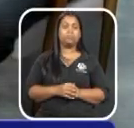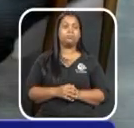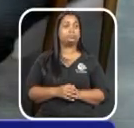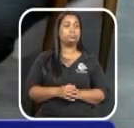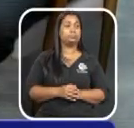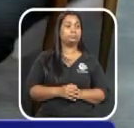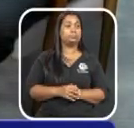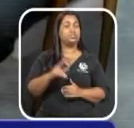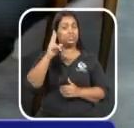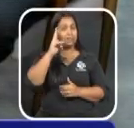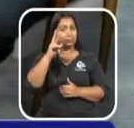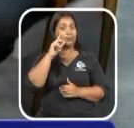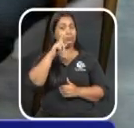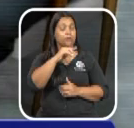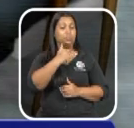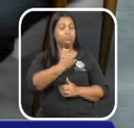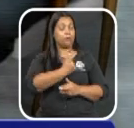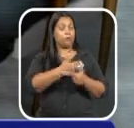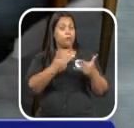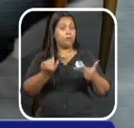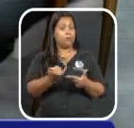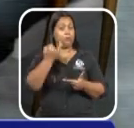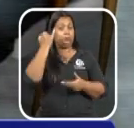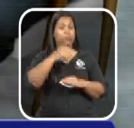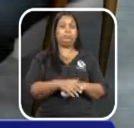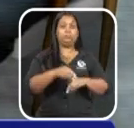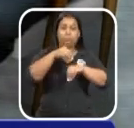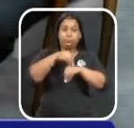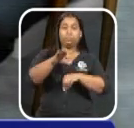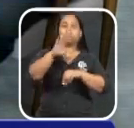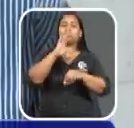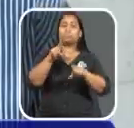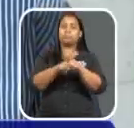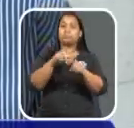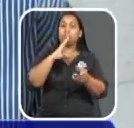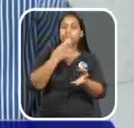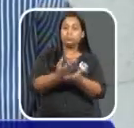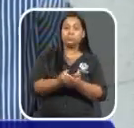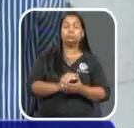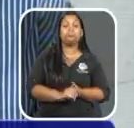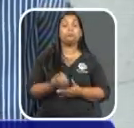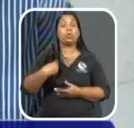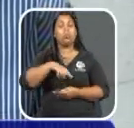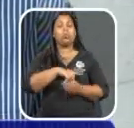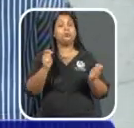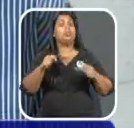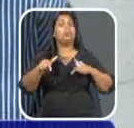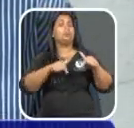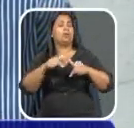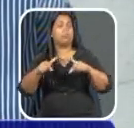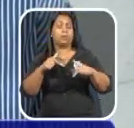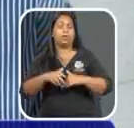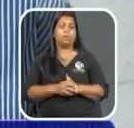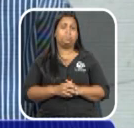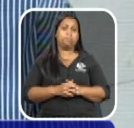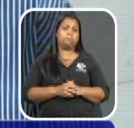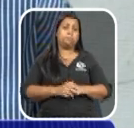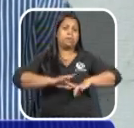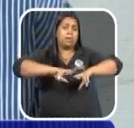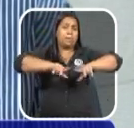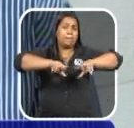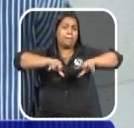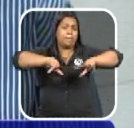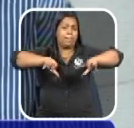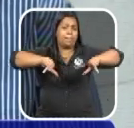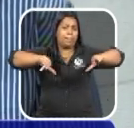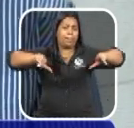Você trouxe uma questão muito importante, que são as indicações e os requerimentos. Nós podemos trabalhar, Maria, em vários